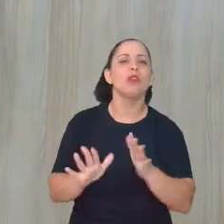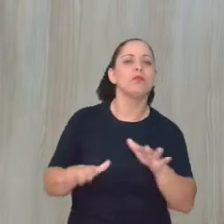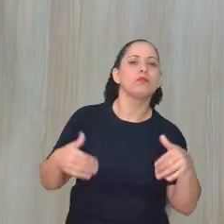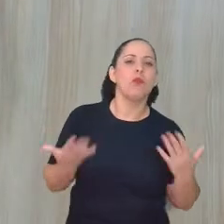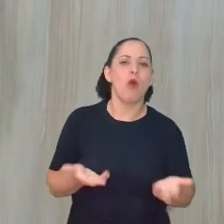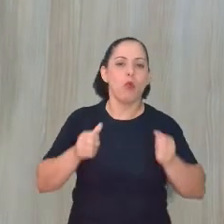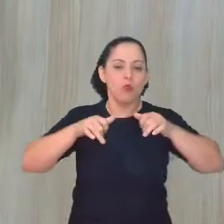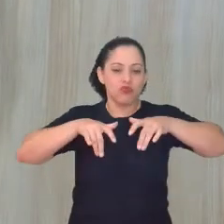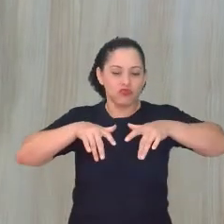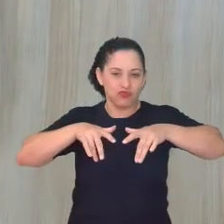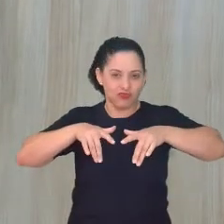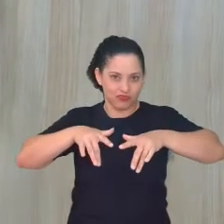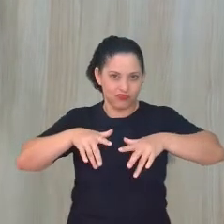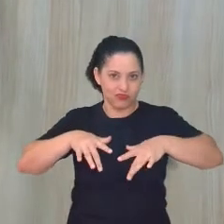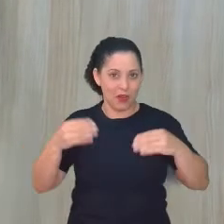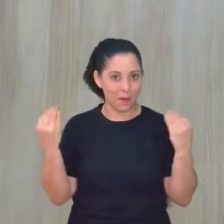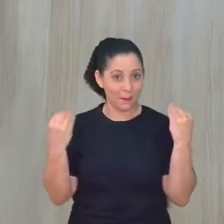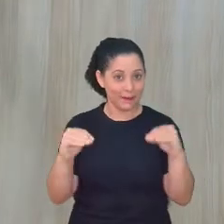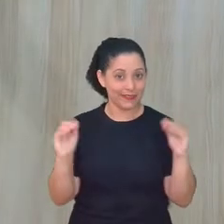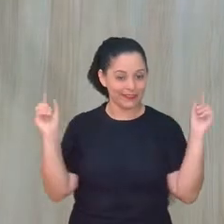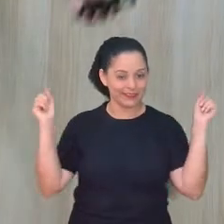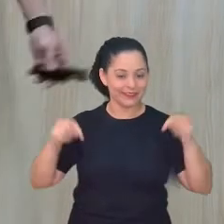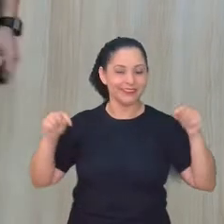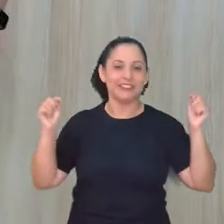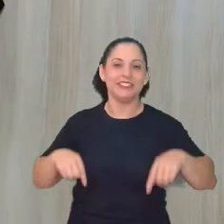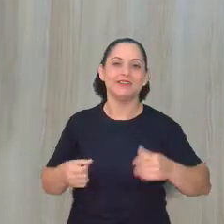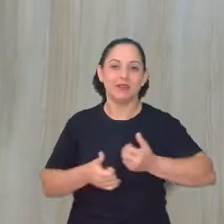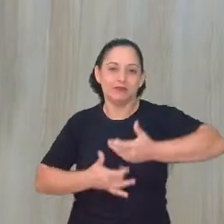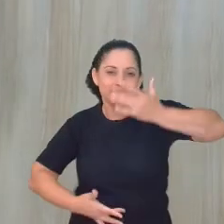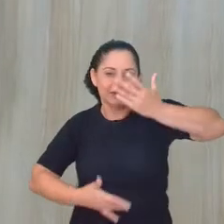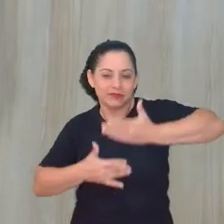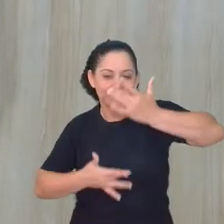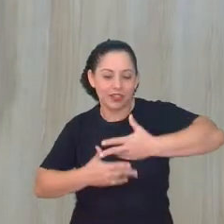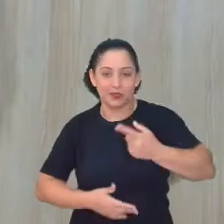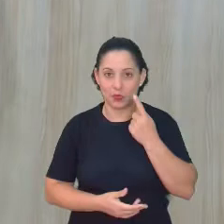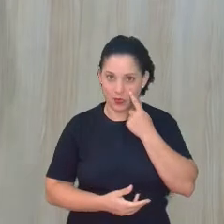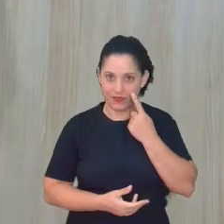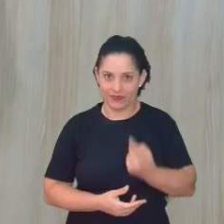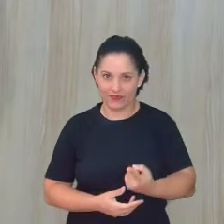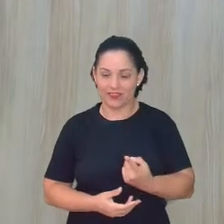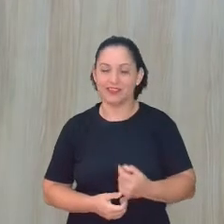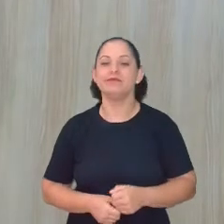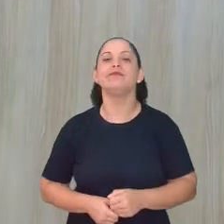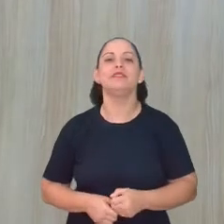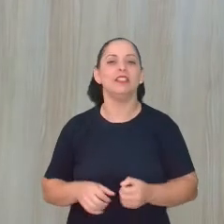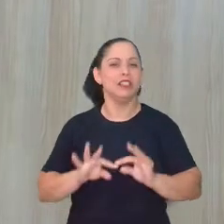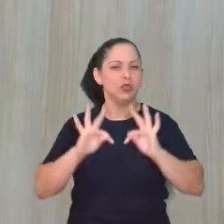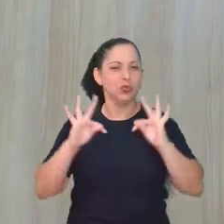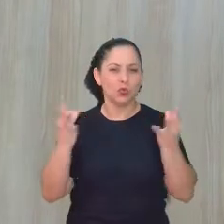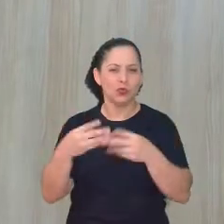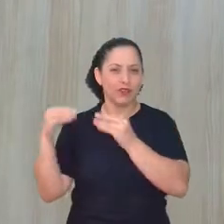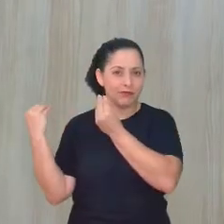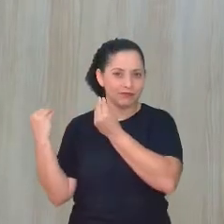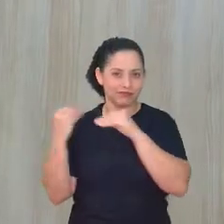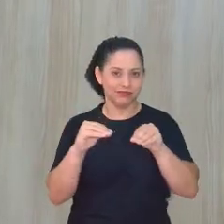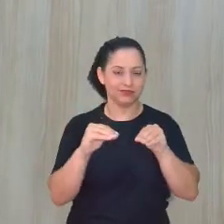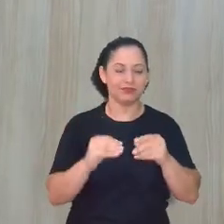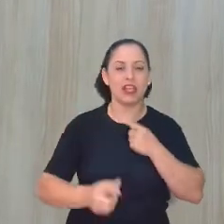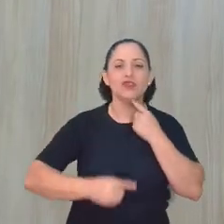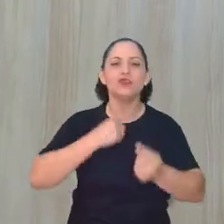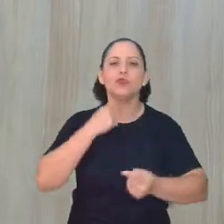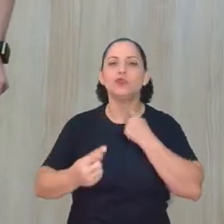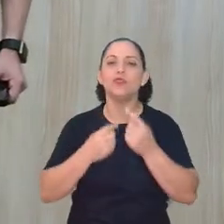forma presencial, pra gente. Ricardinho tá ali de olho nos comentários e vai passar para mim aí, certo? Todas as dúvidas